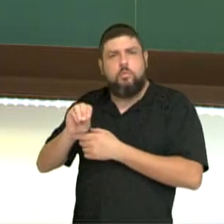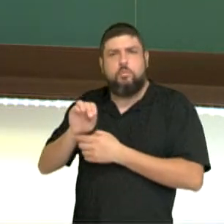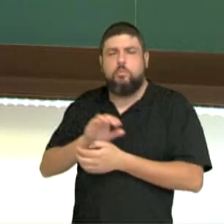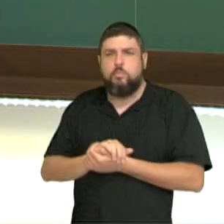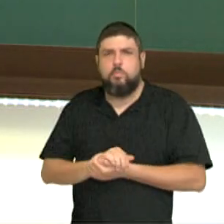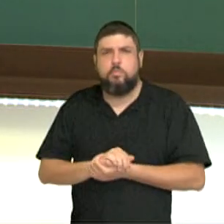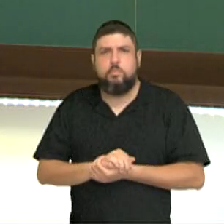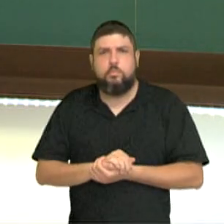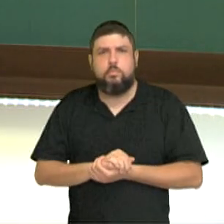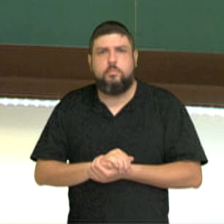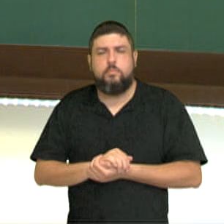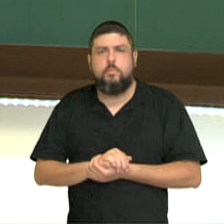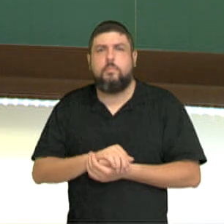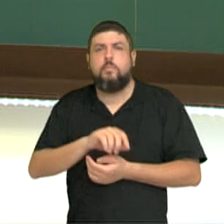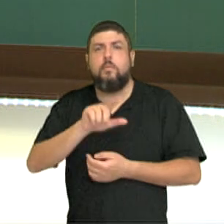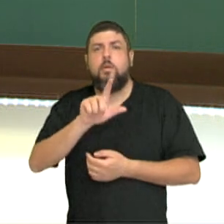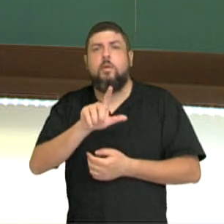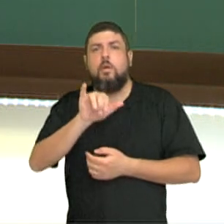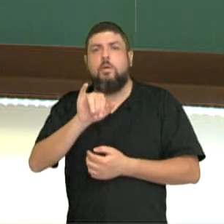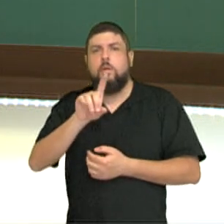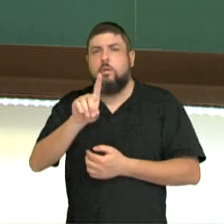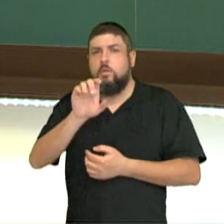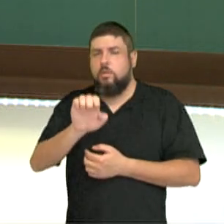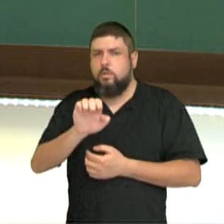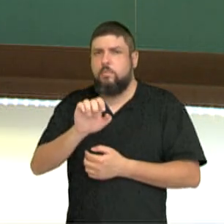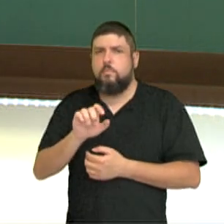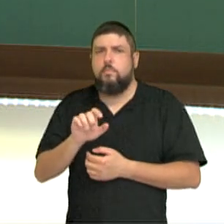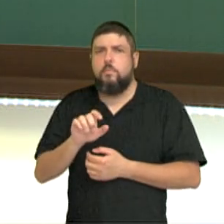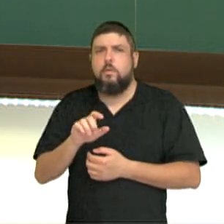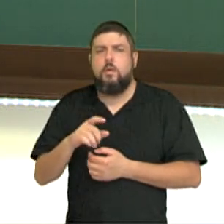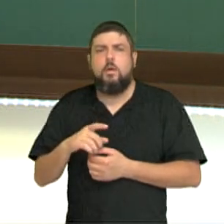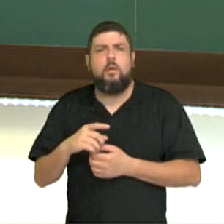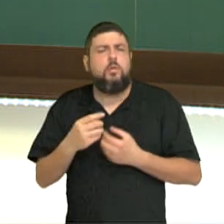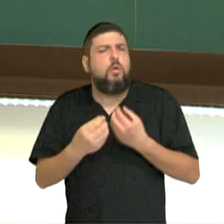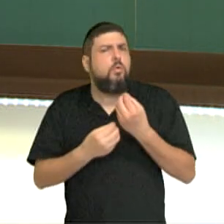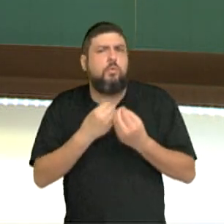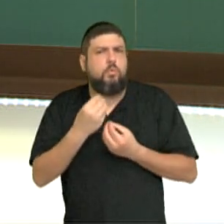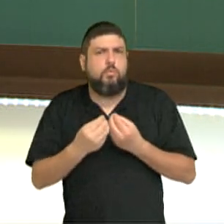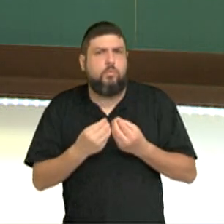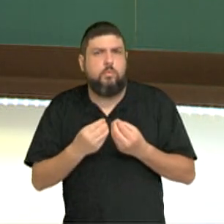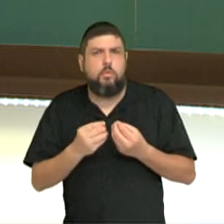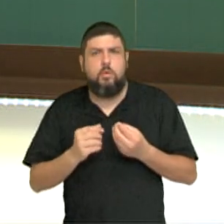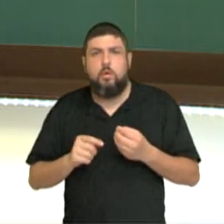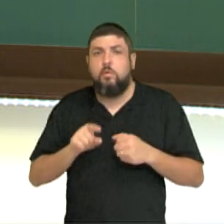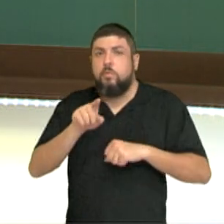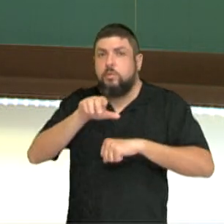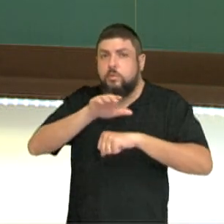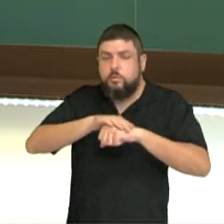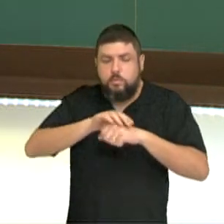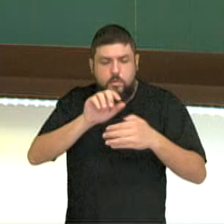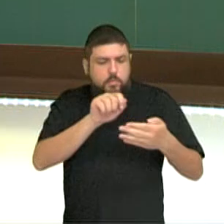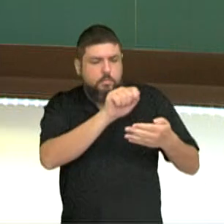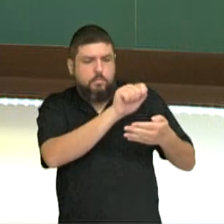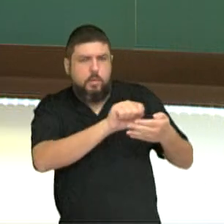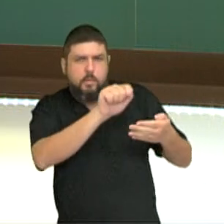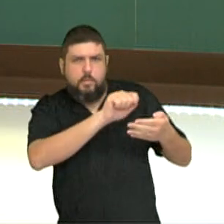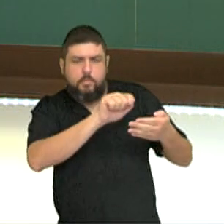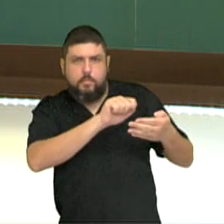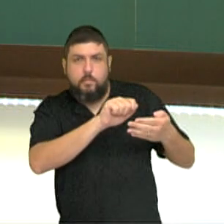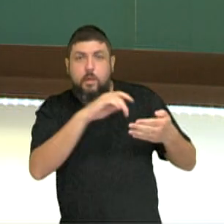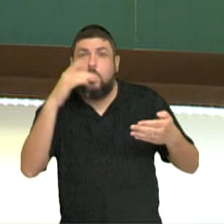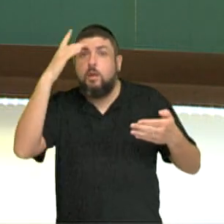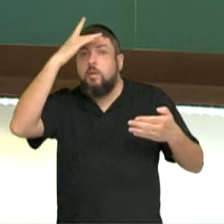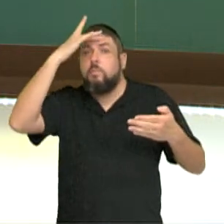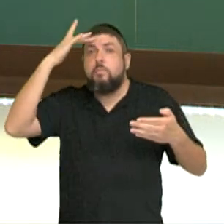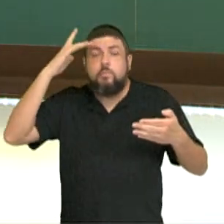seguinte, o lead ele tem como uma das funções, tá? A de introduzir o leitor para o texto, para o tema